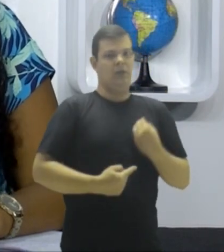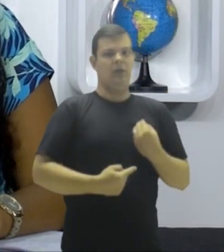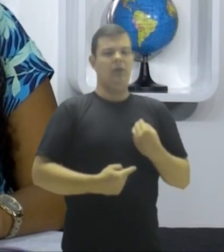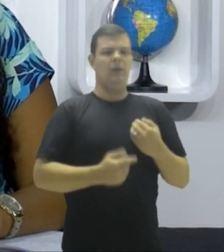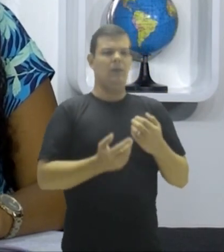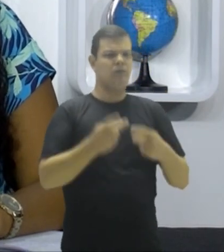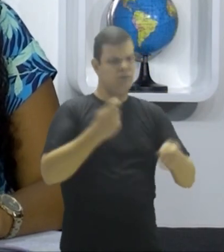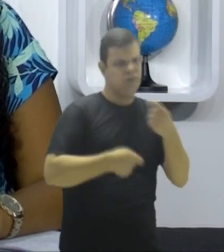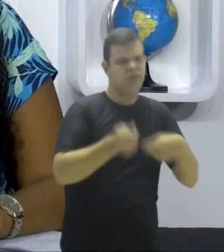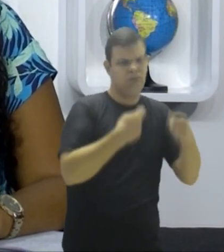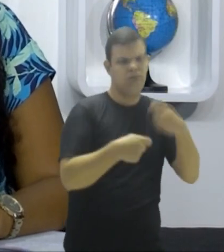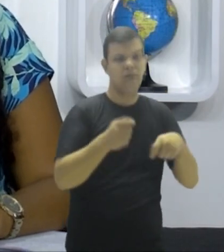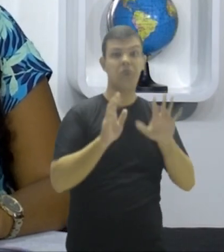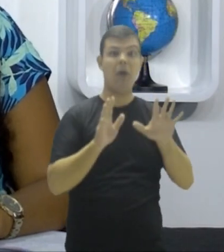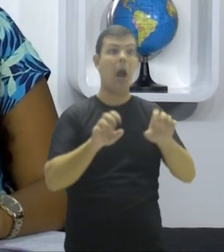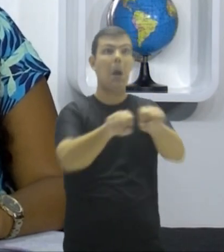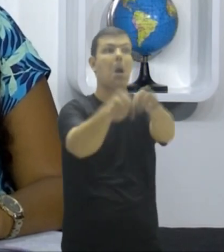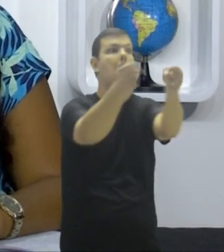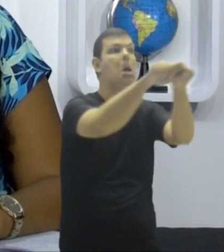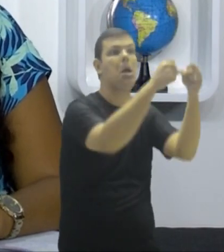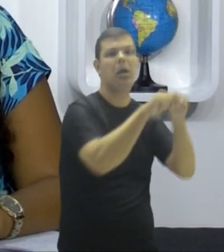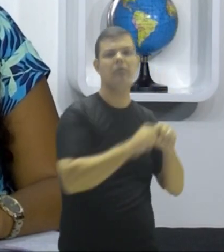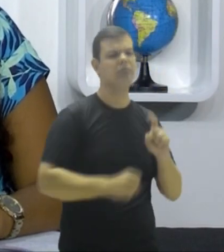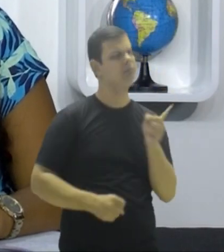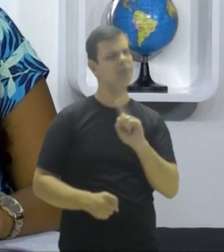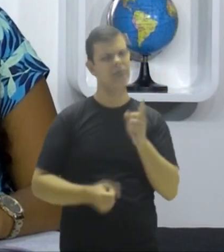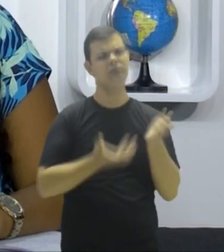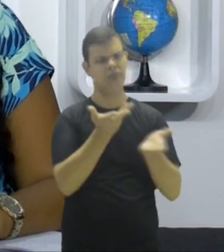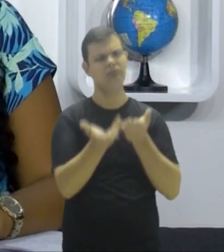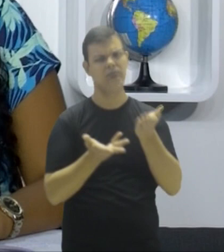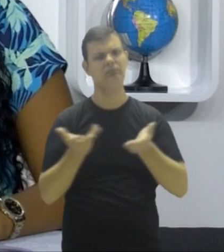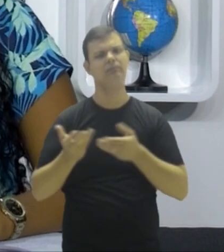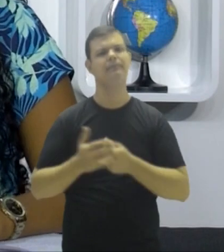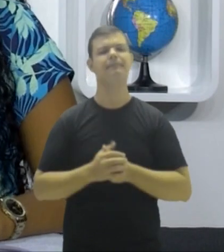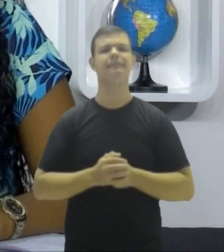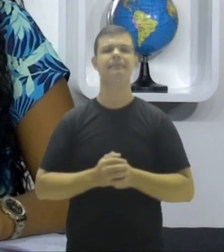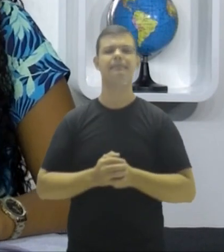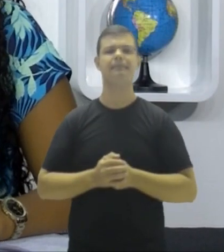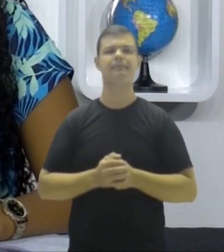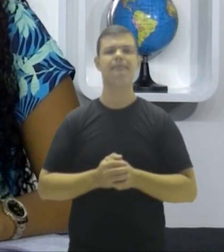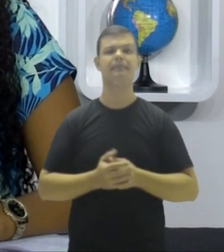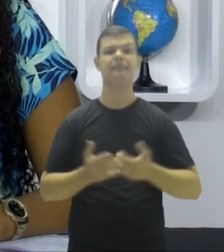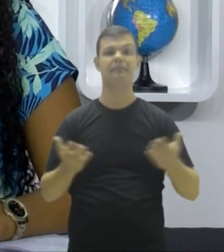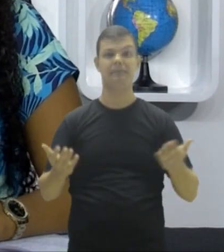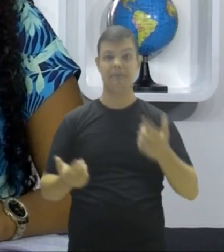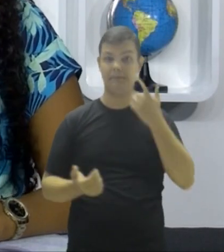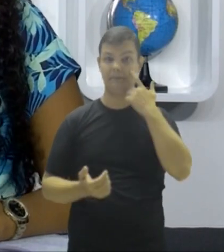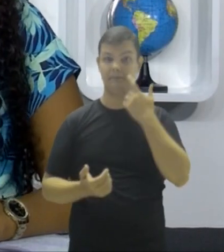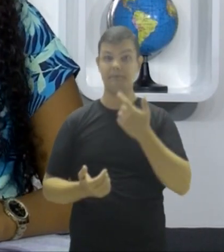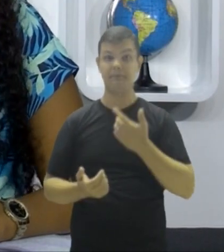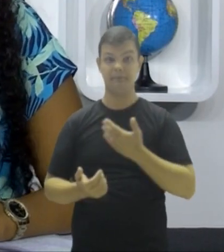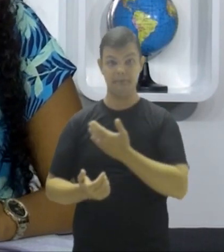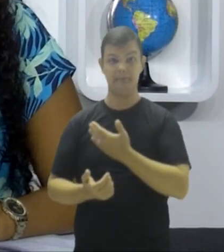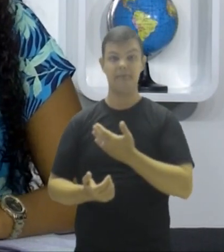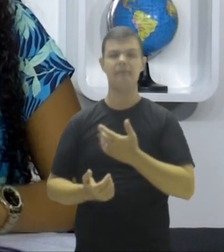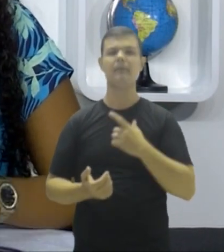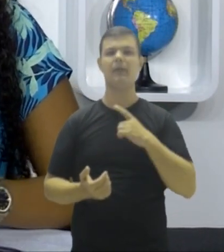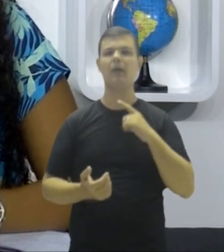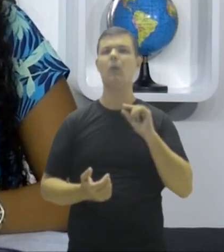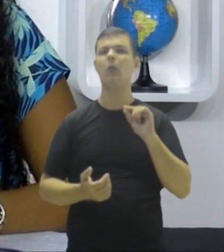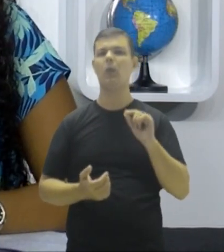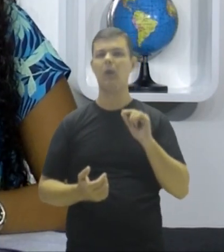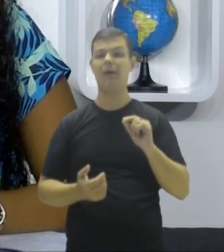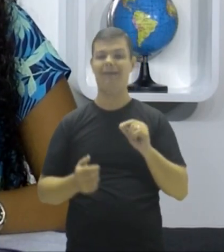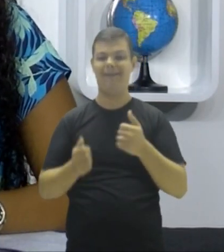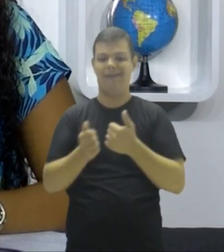para comercializarem, sem destruir o patrimônio natural. Vamos observar agora uma situação